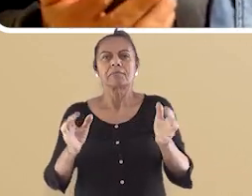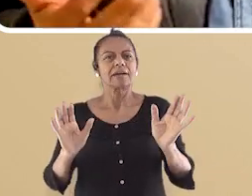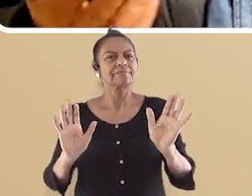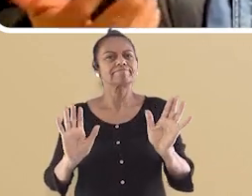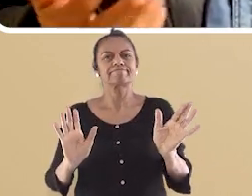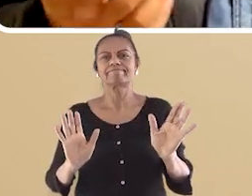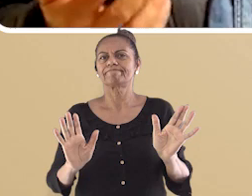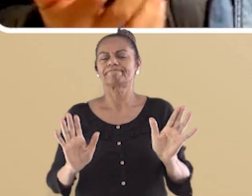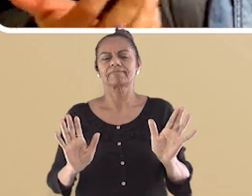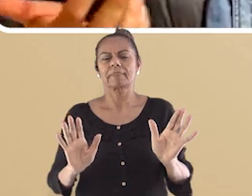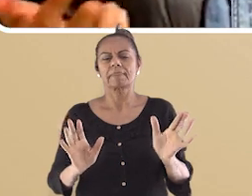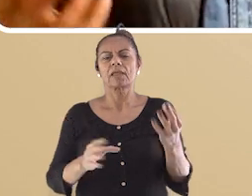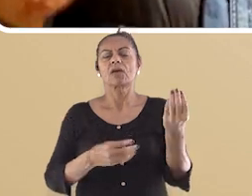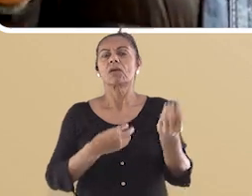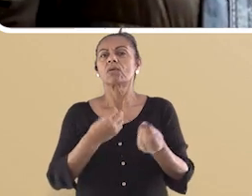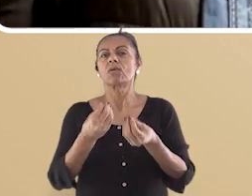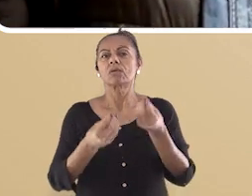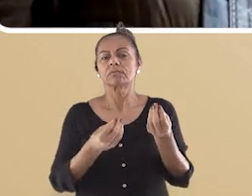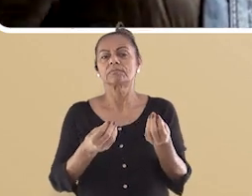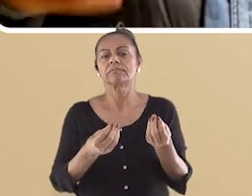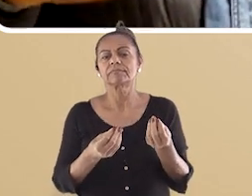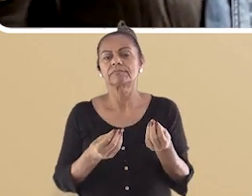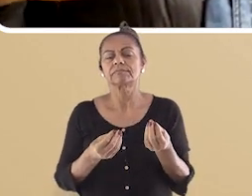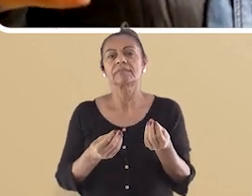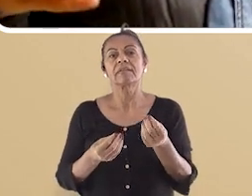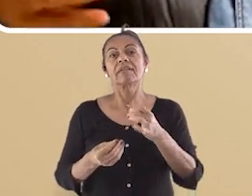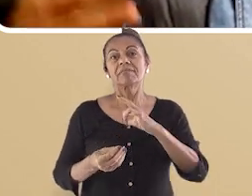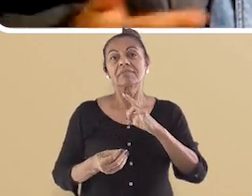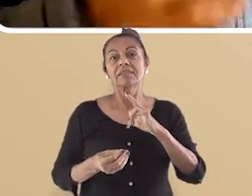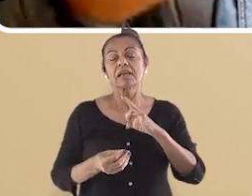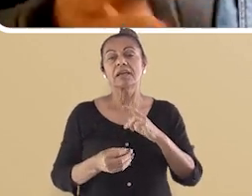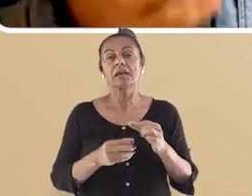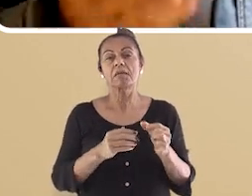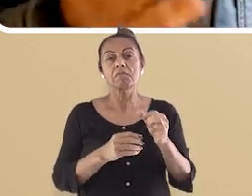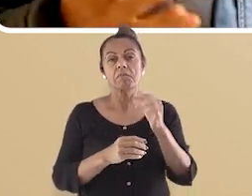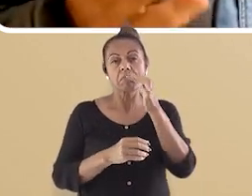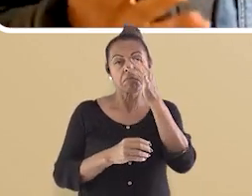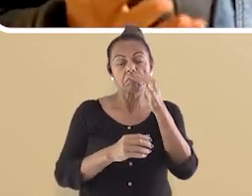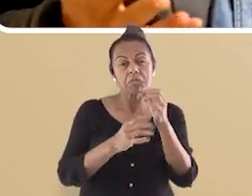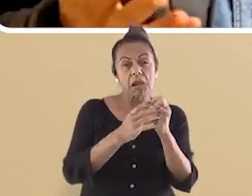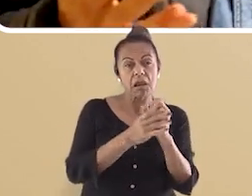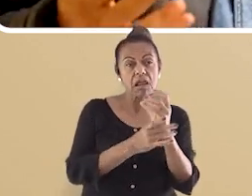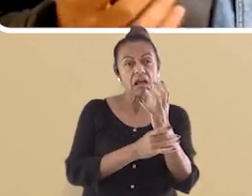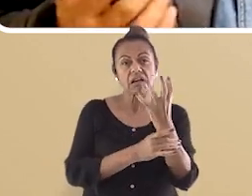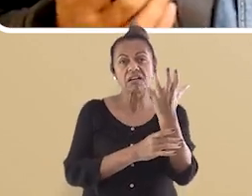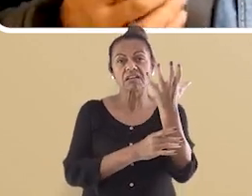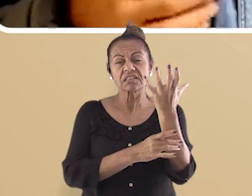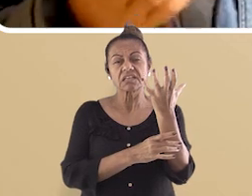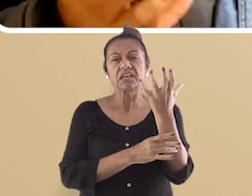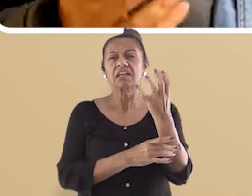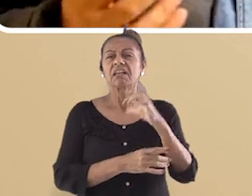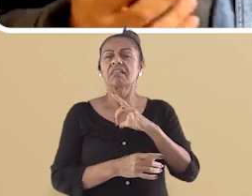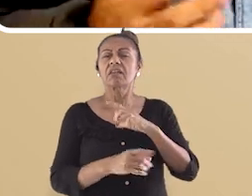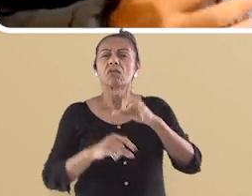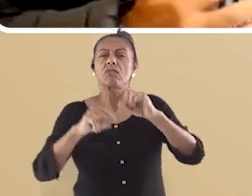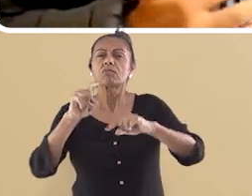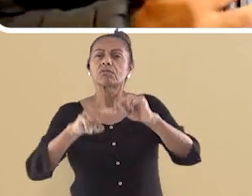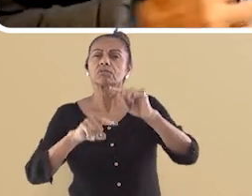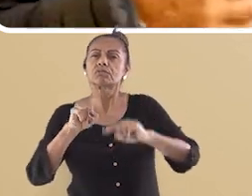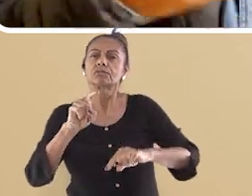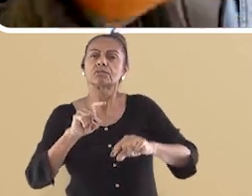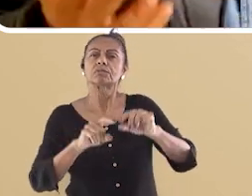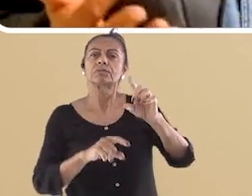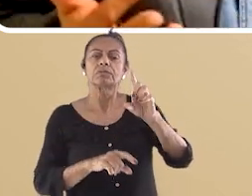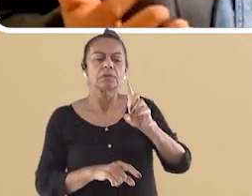plantas que não morrem com o glifosato, e que continuam vivas nas lavouras de soja tolerante ao glifosato, as empresas de biotecnologia